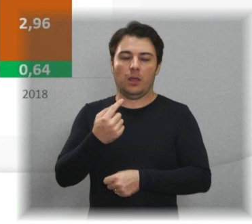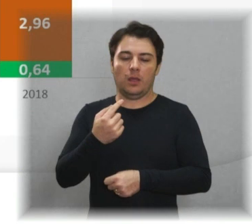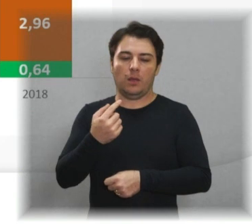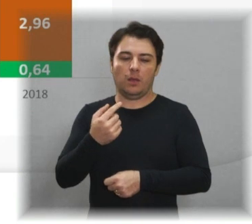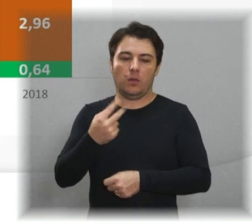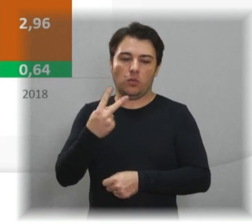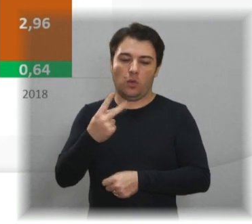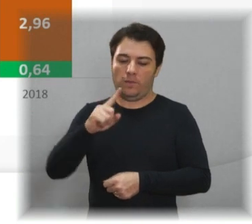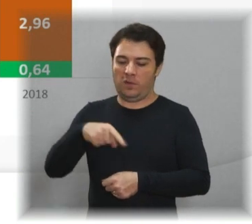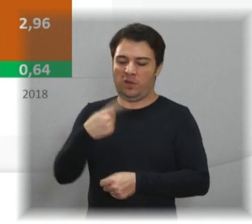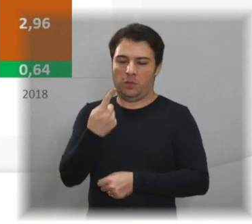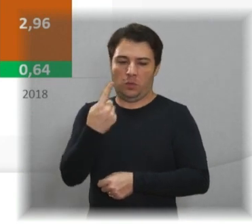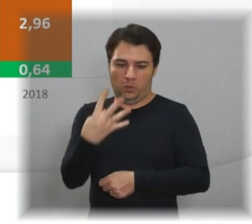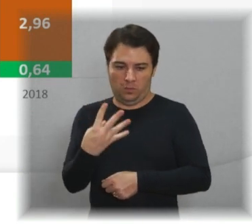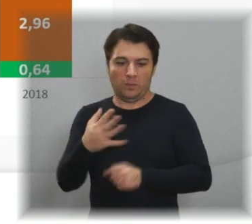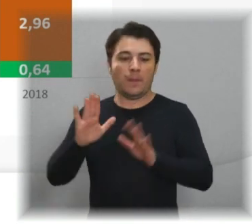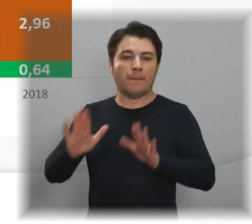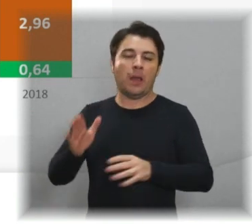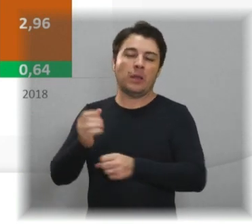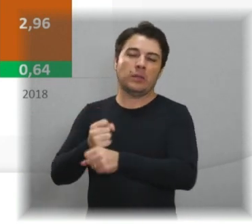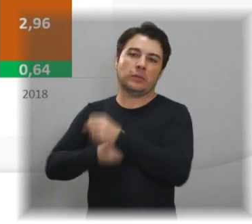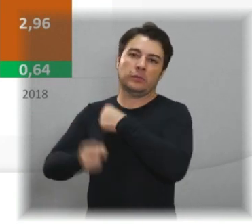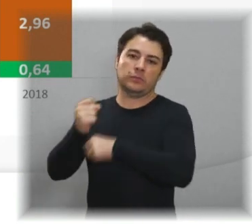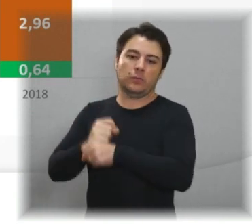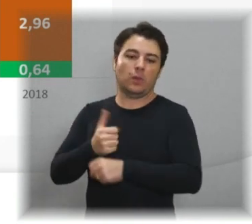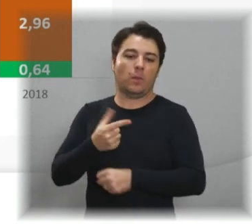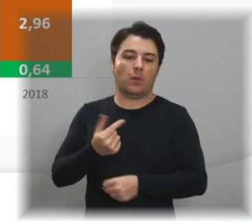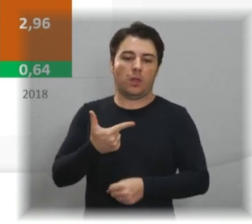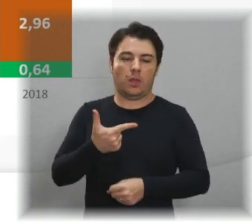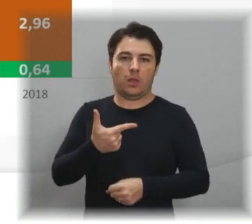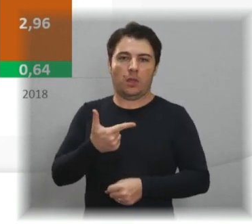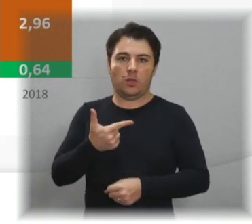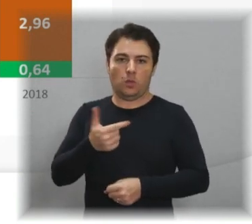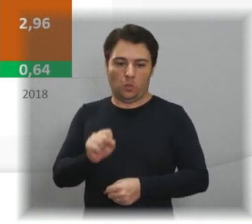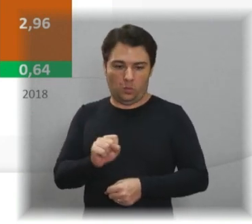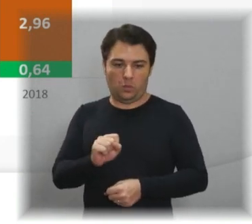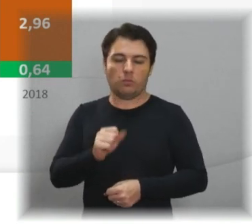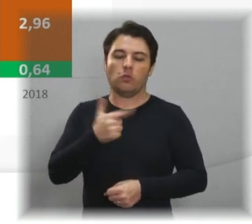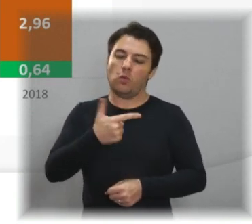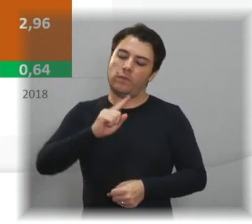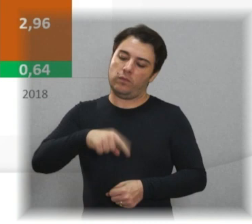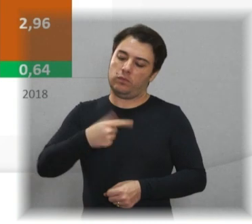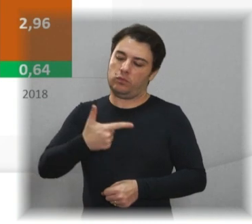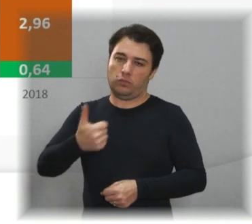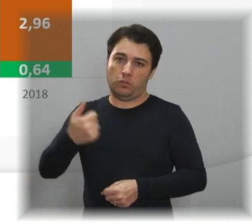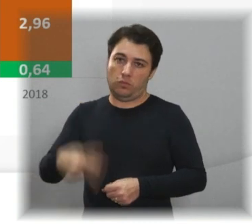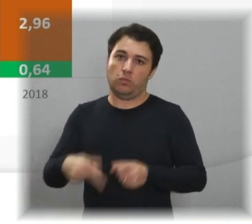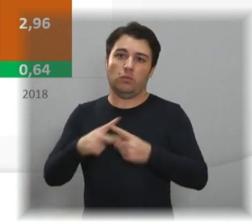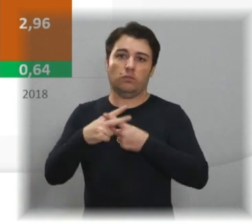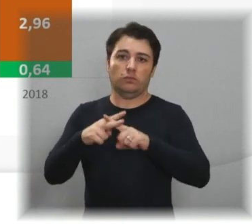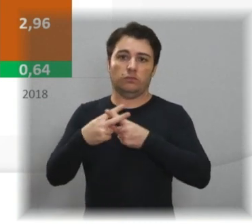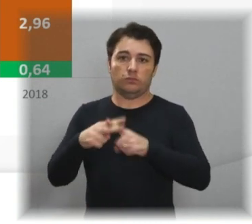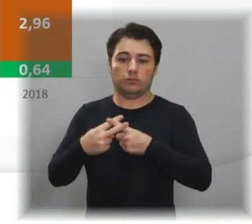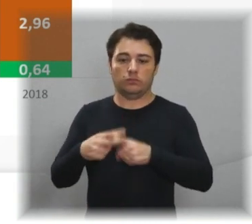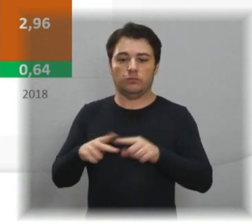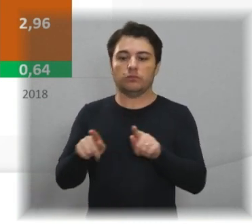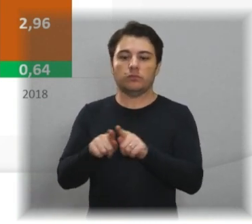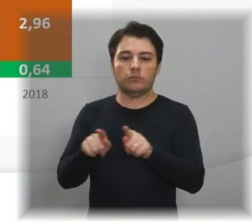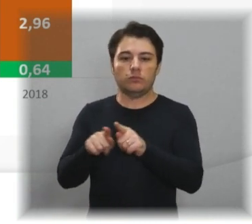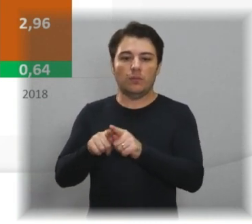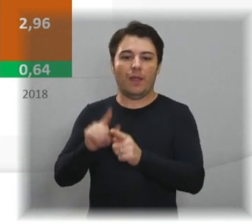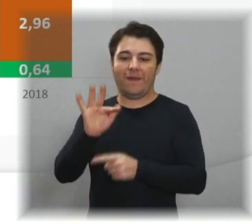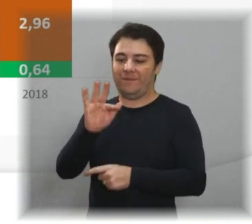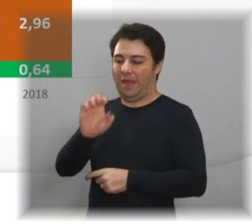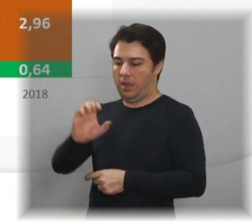e 2018 duas, 21 horas para fazer obras na rede aqui em Araraquara já